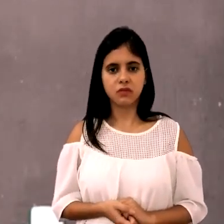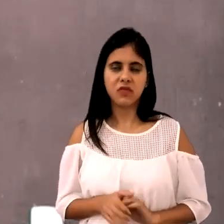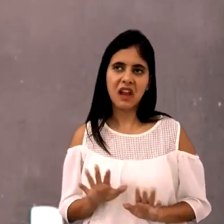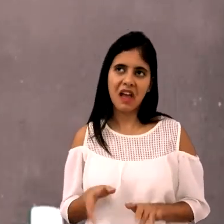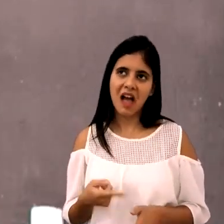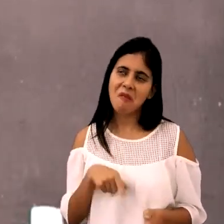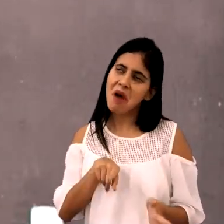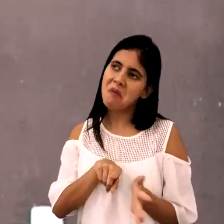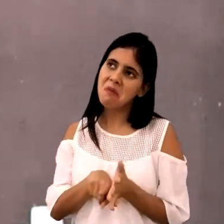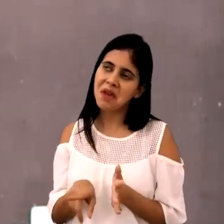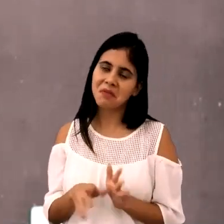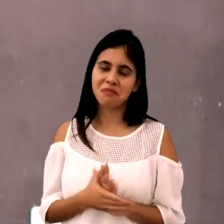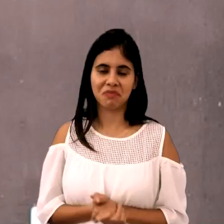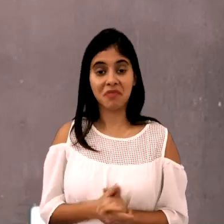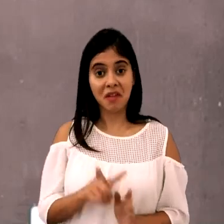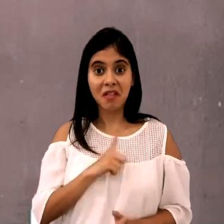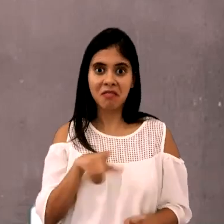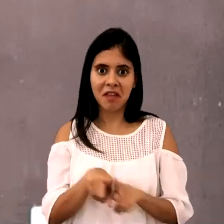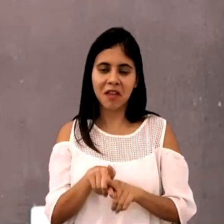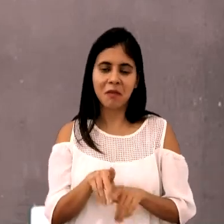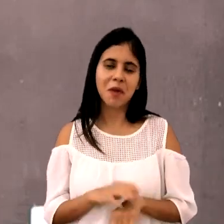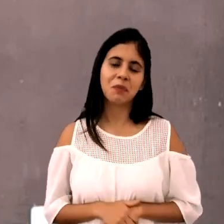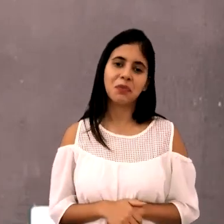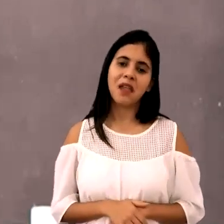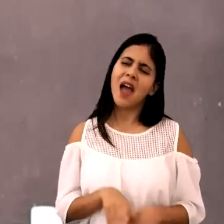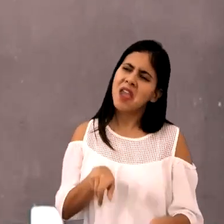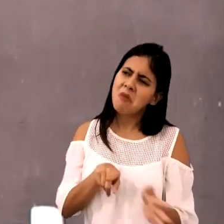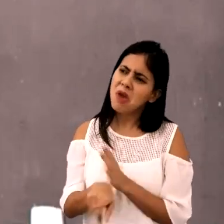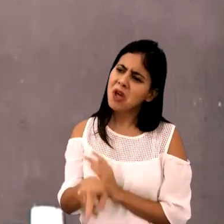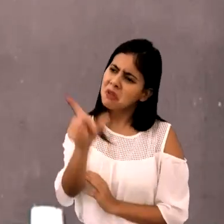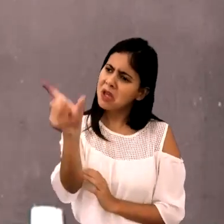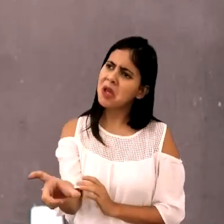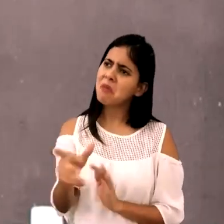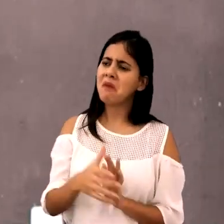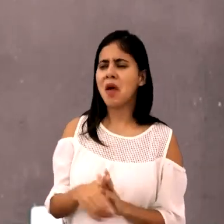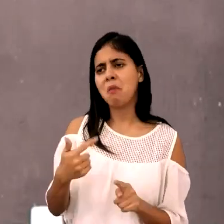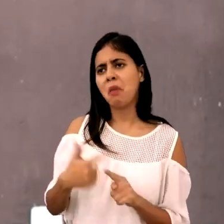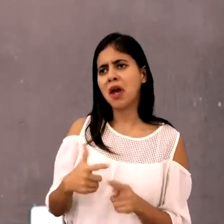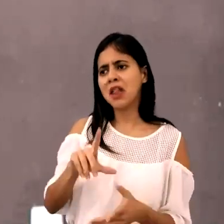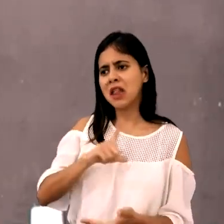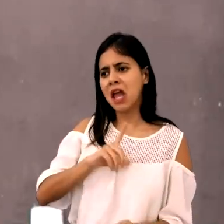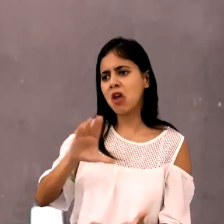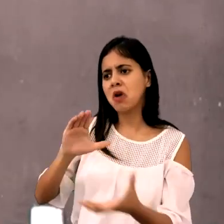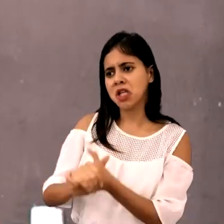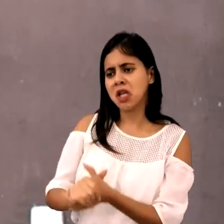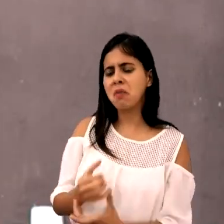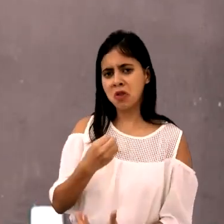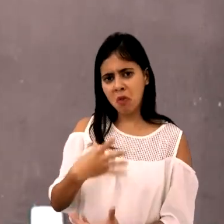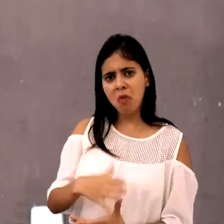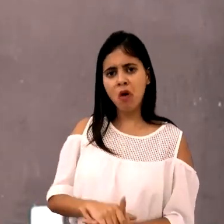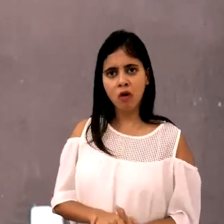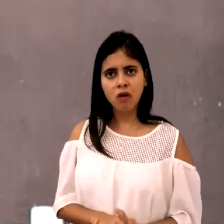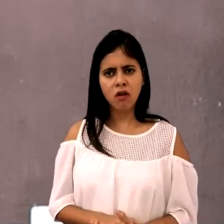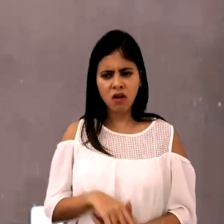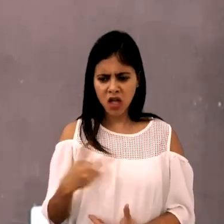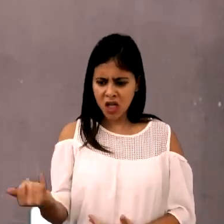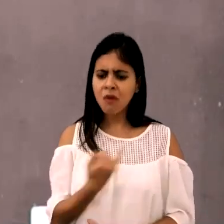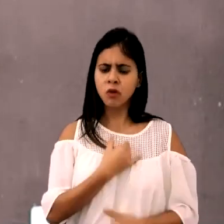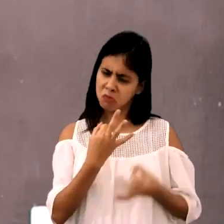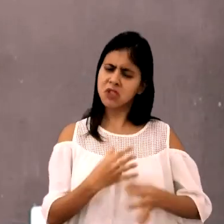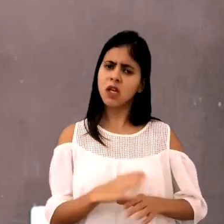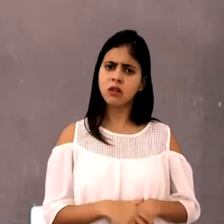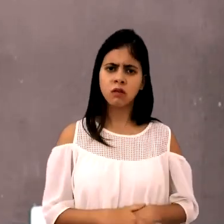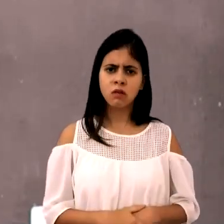Ah, mas eu perguntei, já ouvi essa também. Não, mas eu perguntei a fulano que ele tem um casamento assim e disse que dá certo.